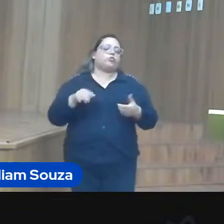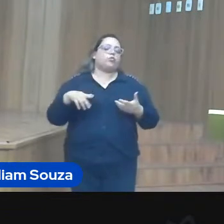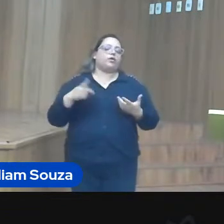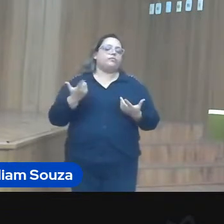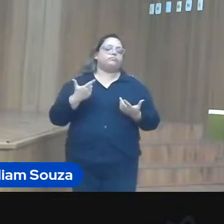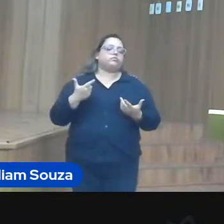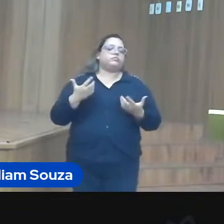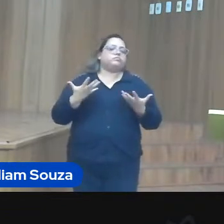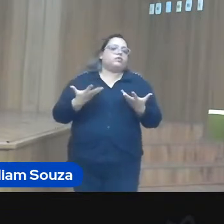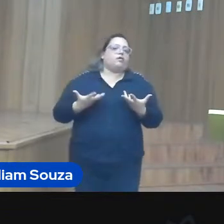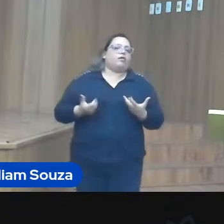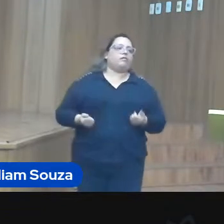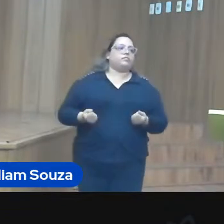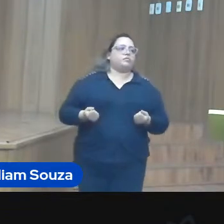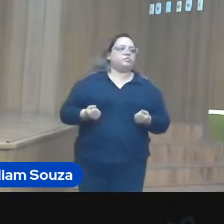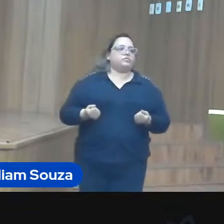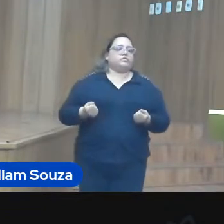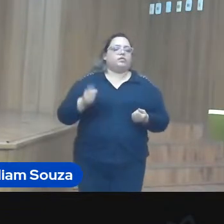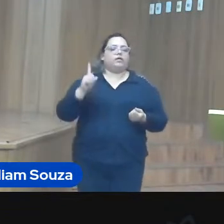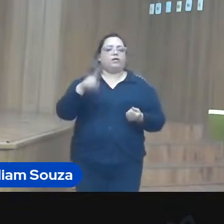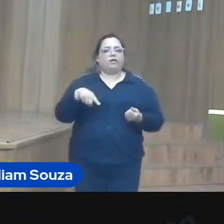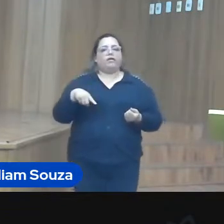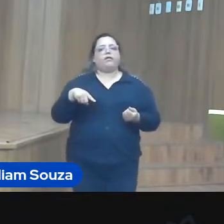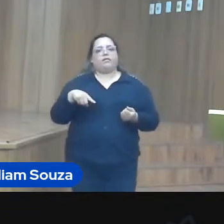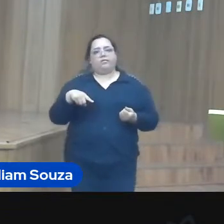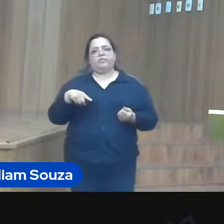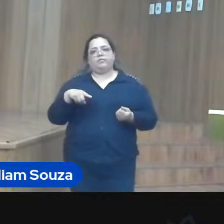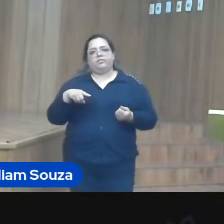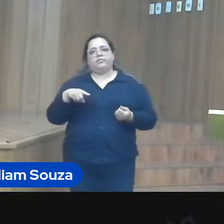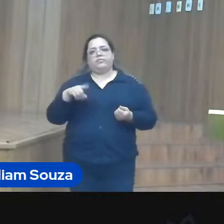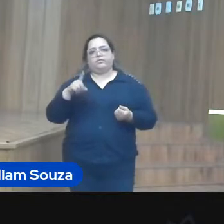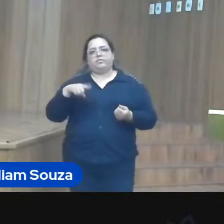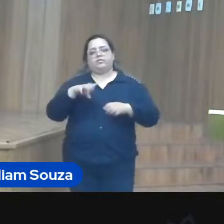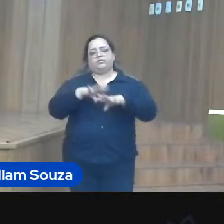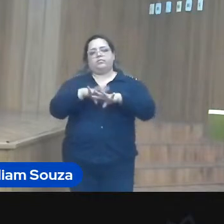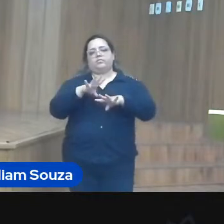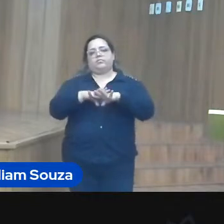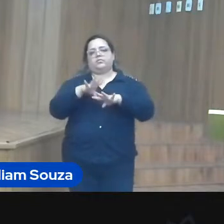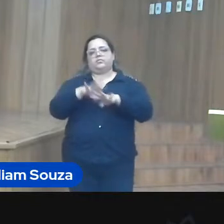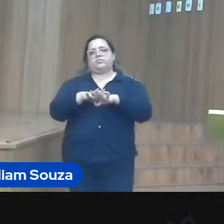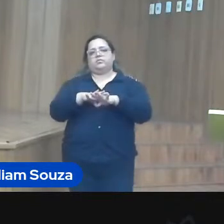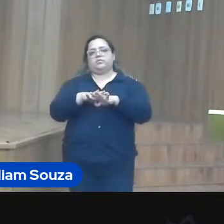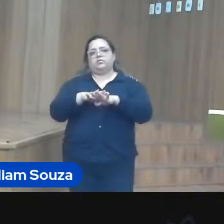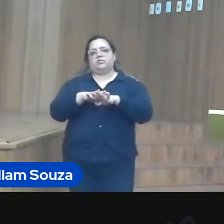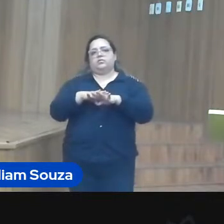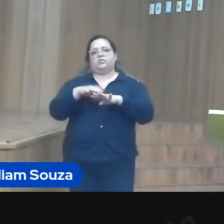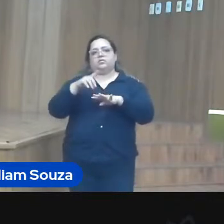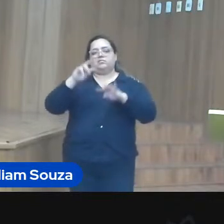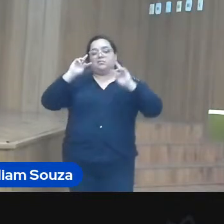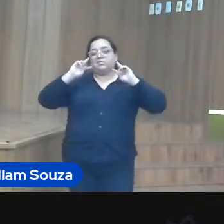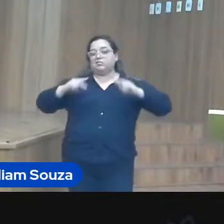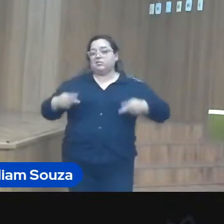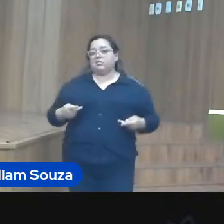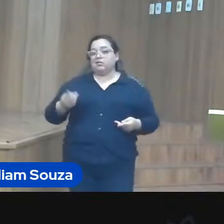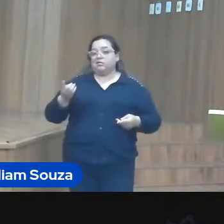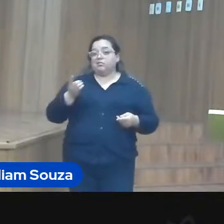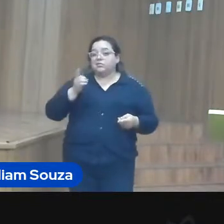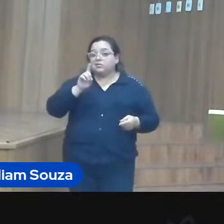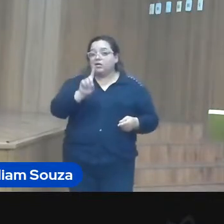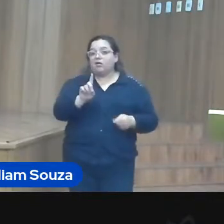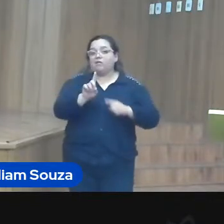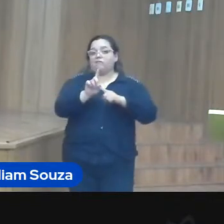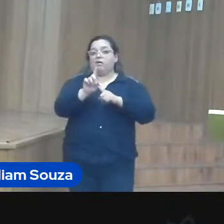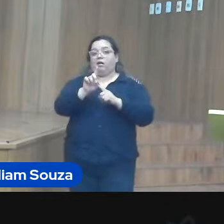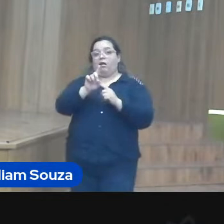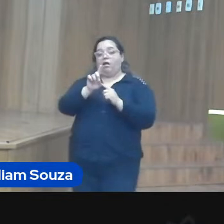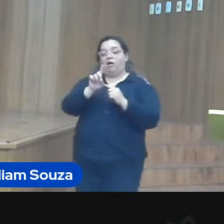uma coisa que é muito... Eu acho que a matemática humanista, ela, quando traz o foco para a pessoa,